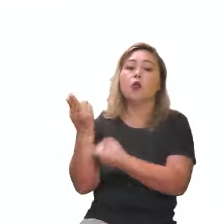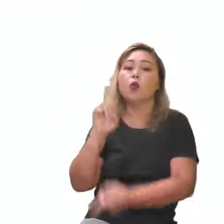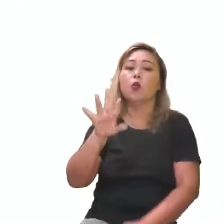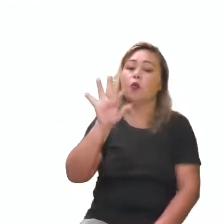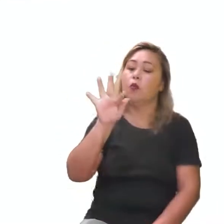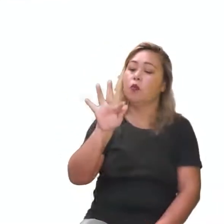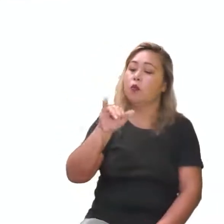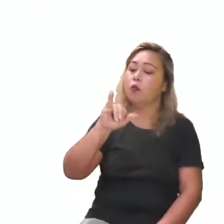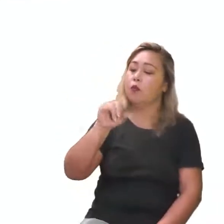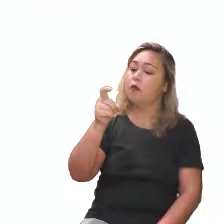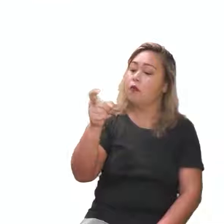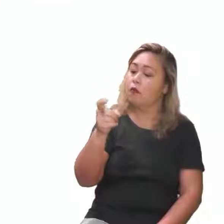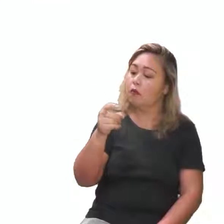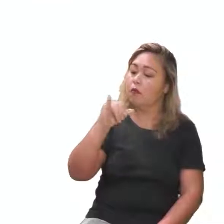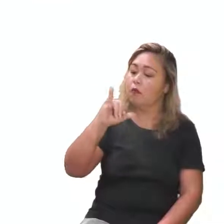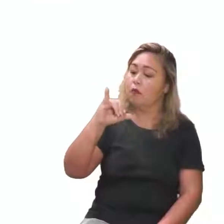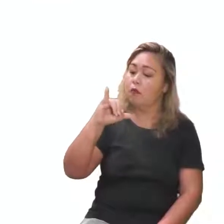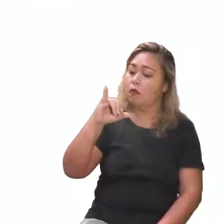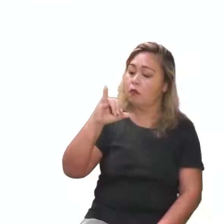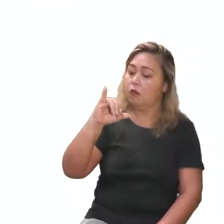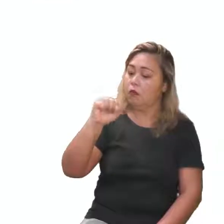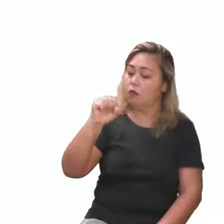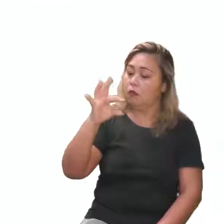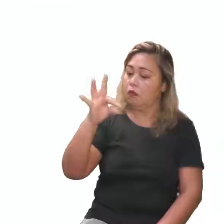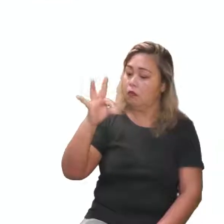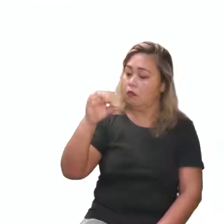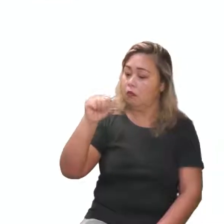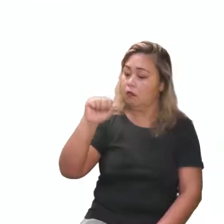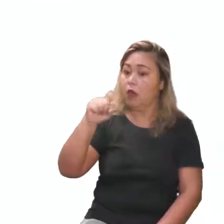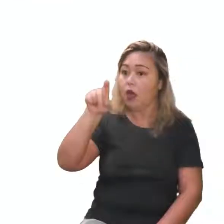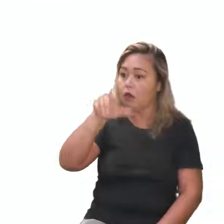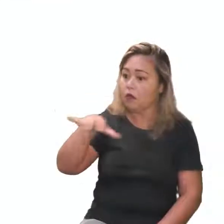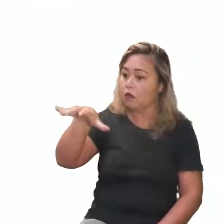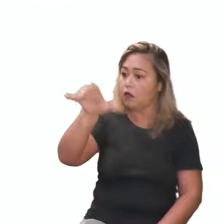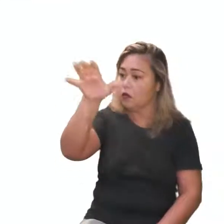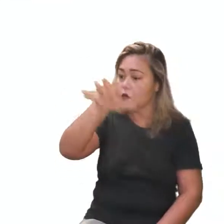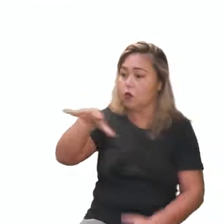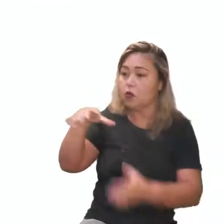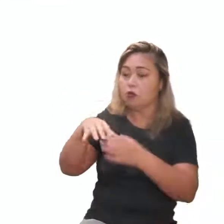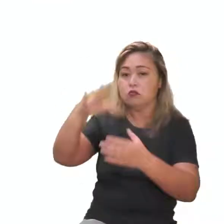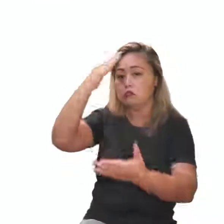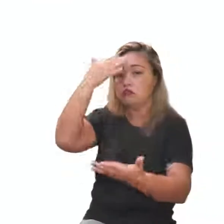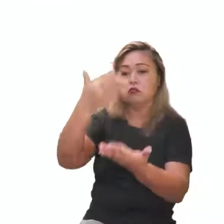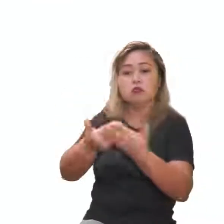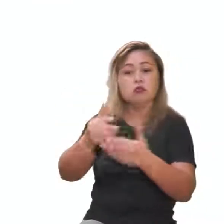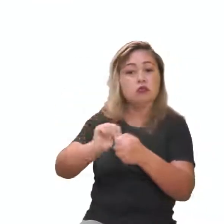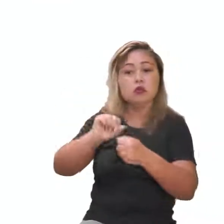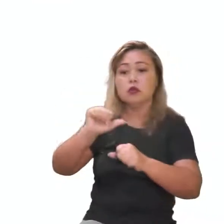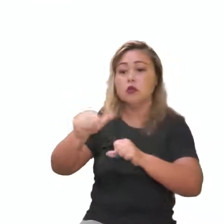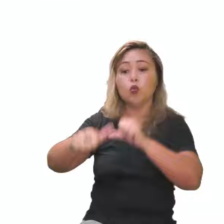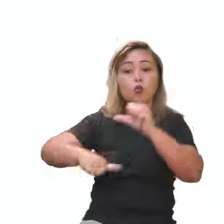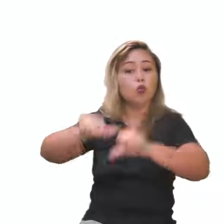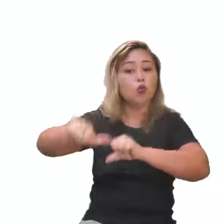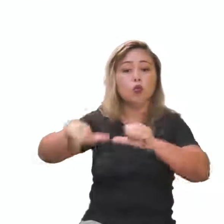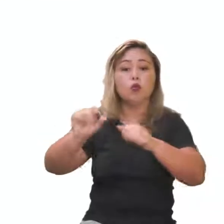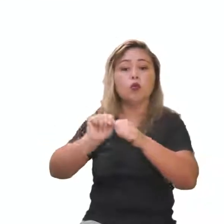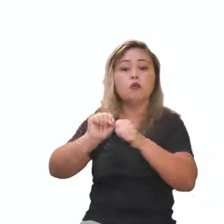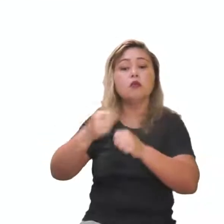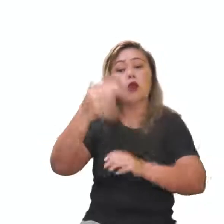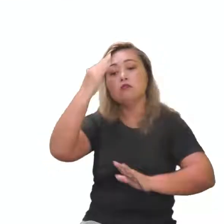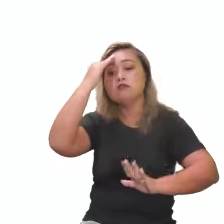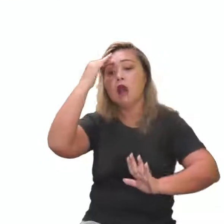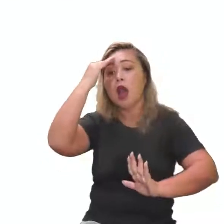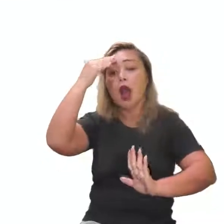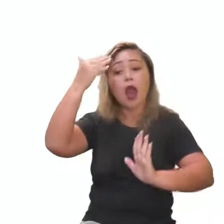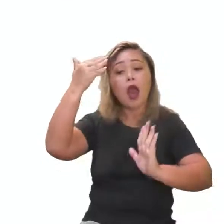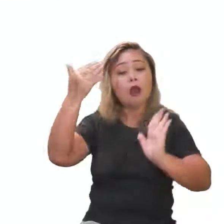chamados fixistas, tá? São esses justamente que acreditam nessa teoria, que não existe mudança, não. Propunham que